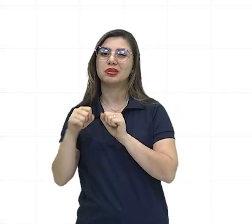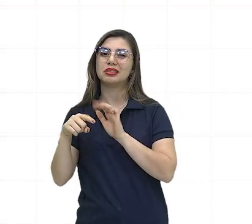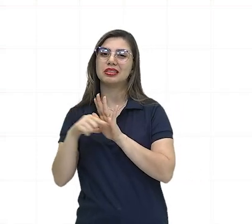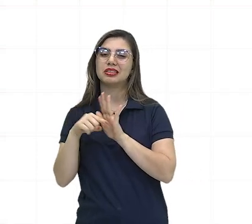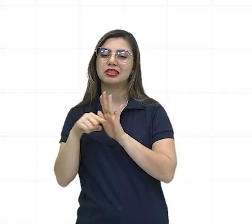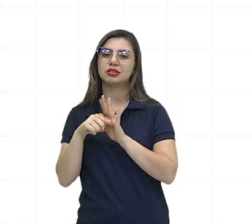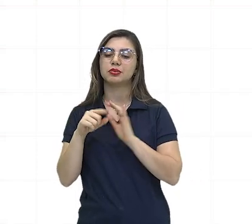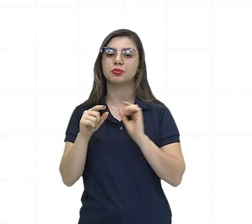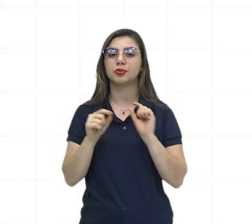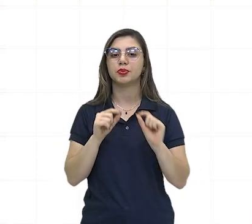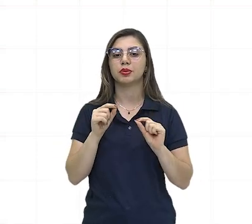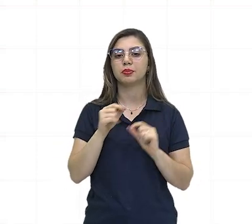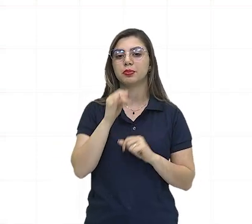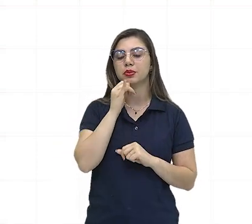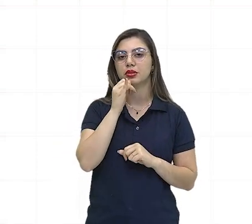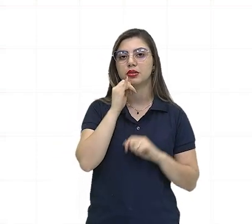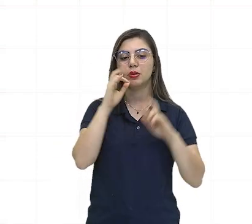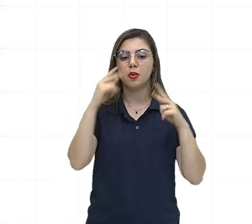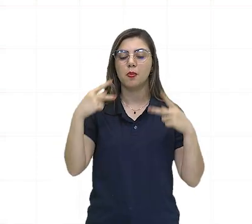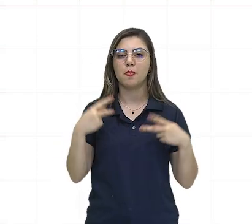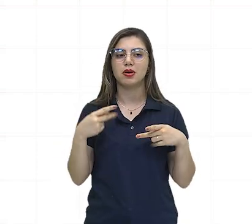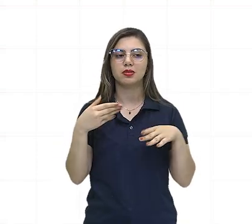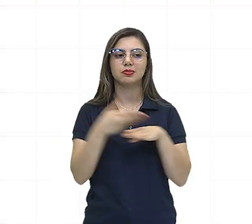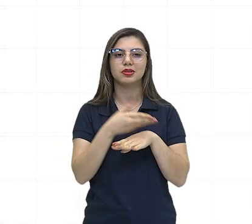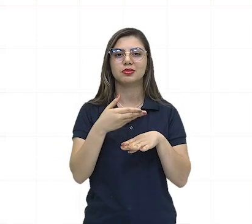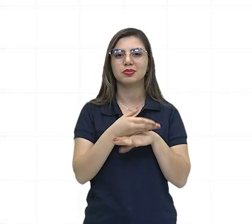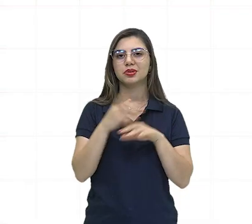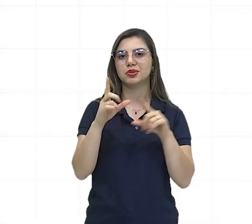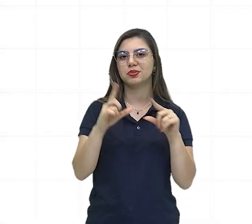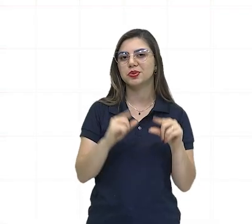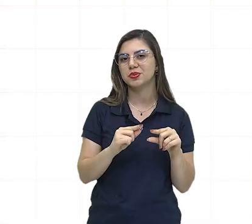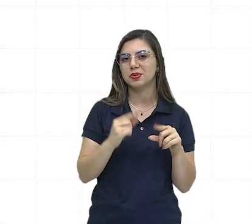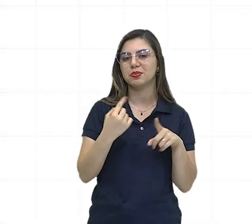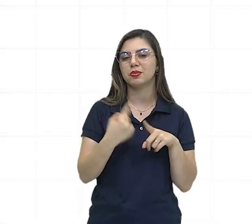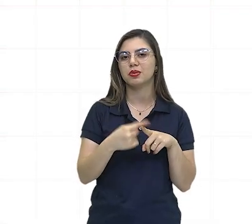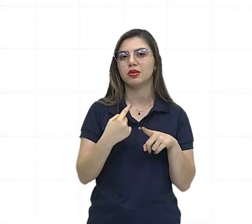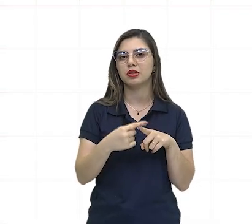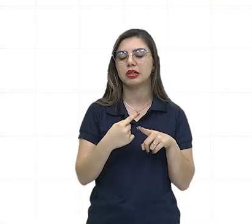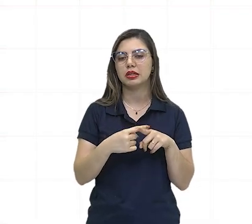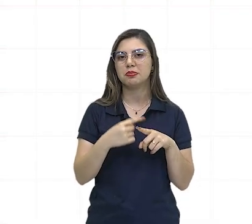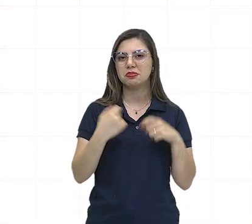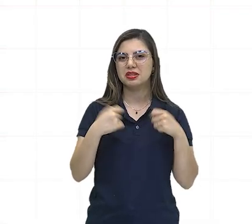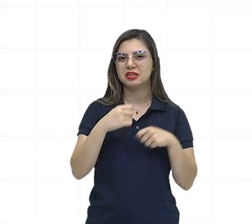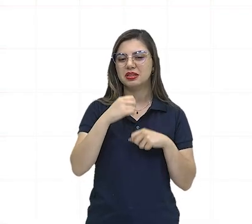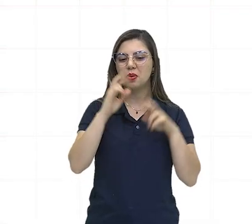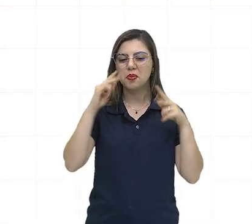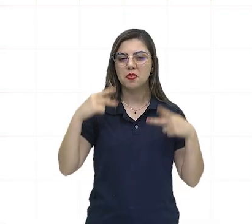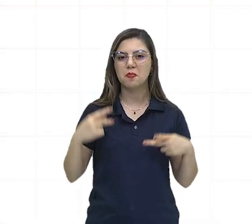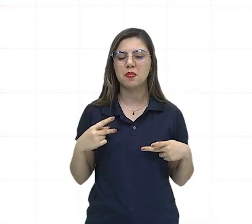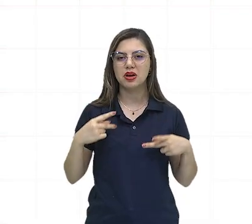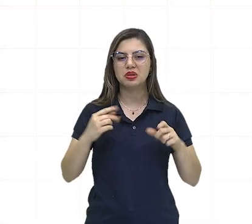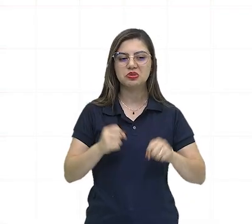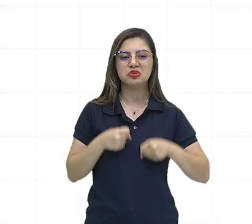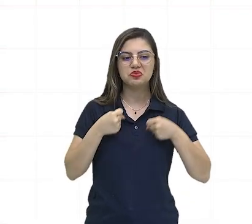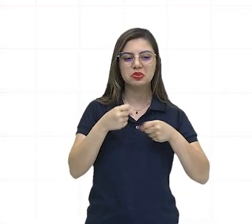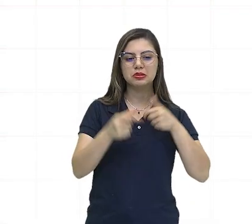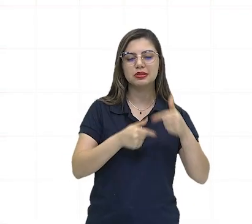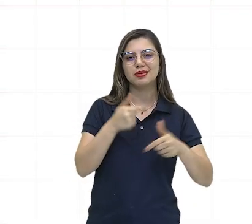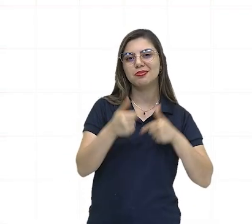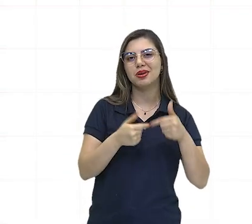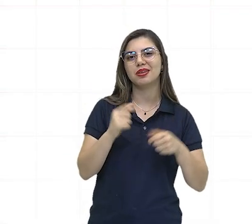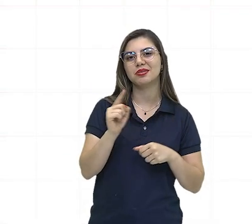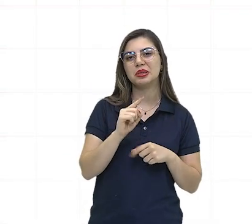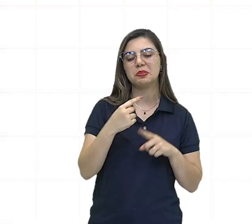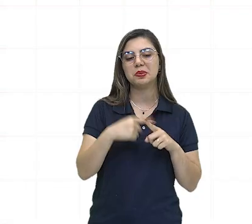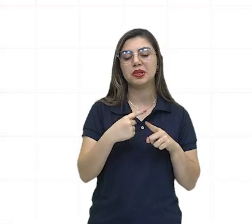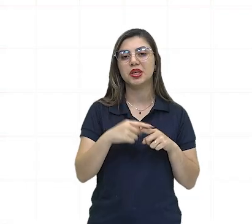à redução da participação humana. Porque nós vamos ter aí nesse sistema o uso de máquinas,